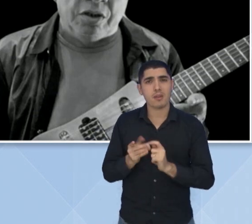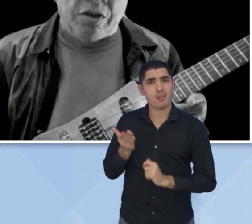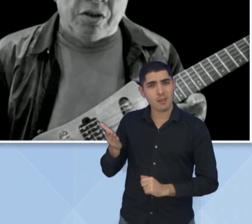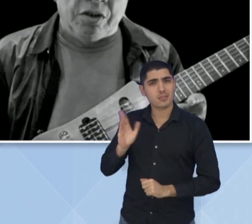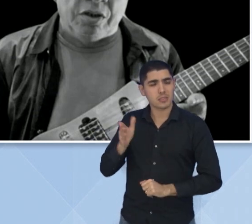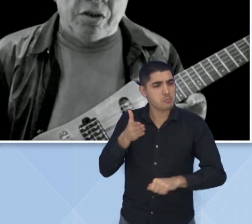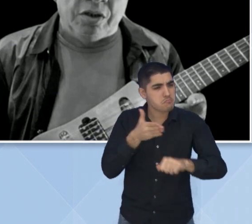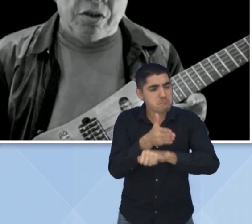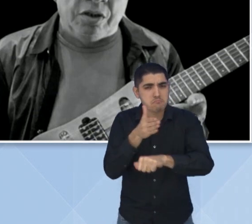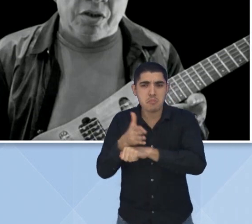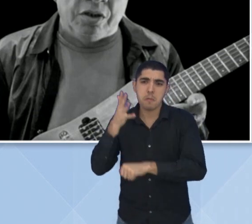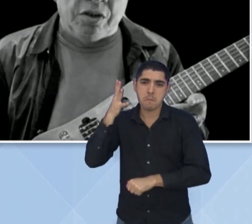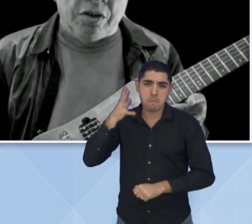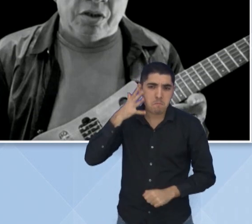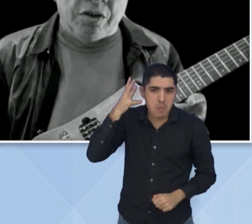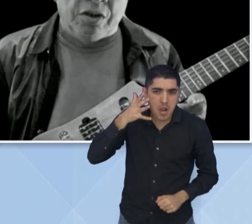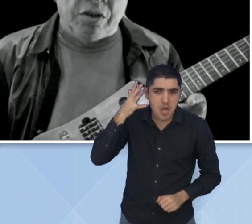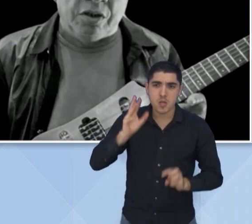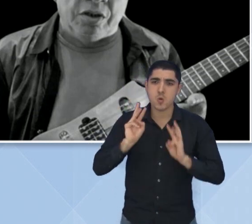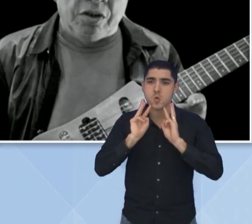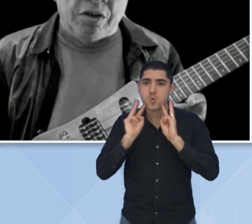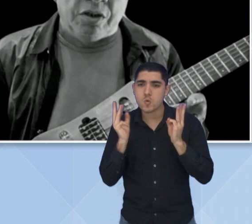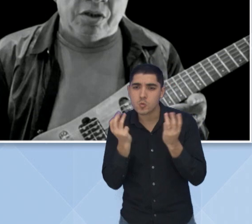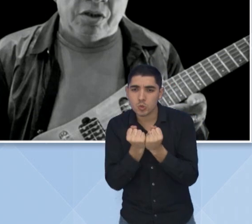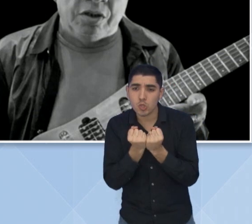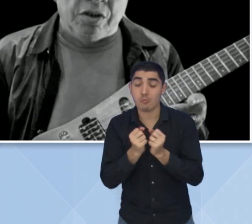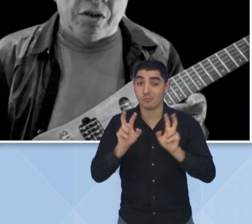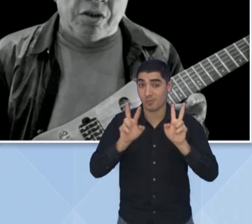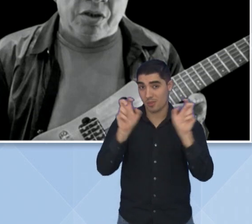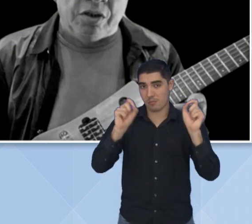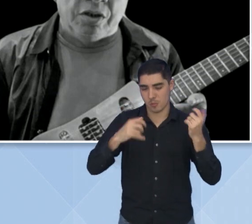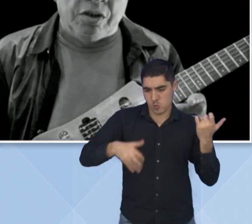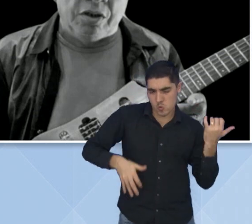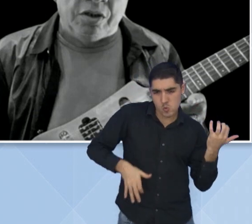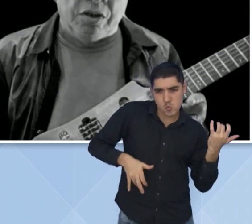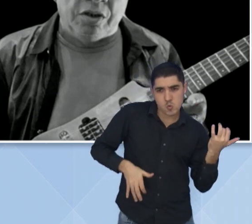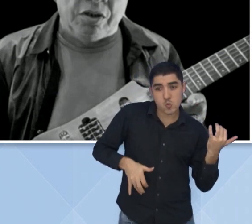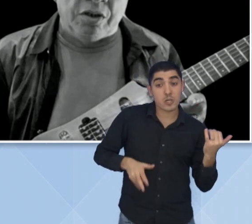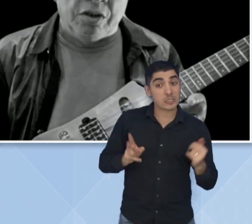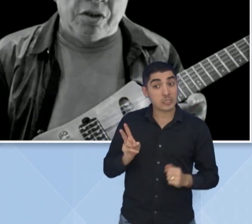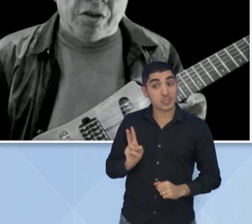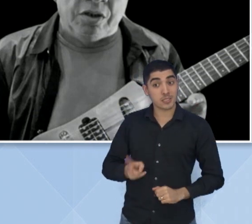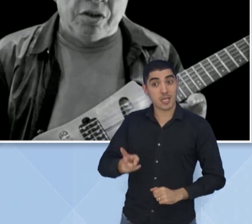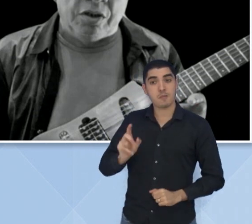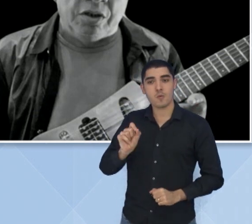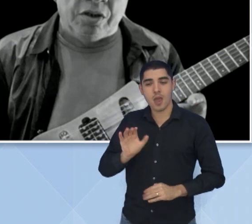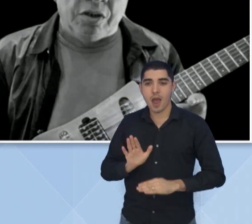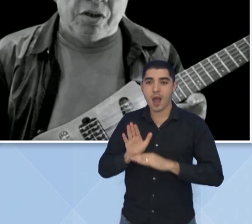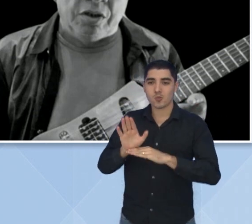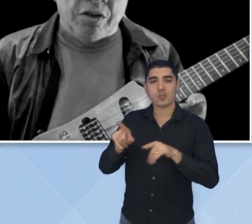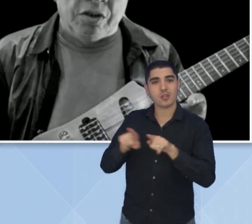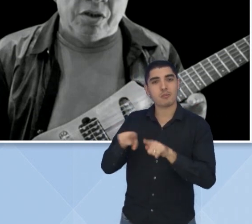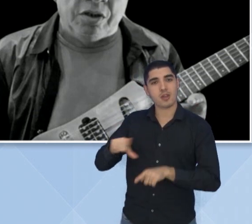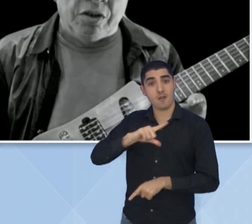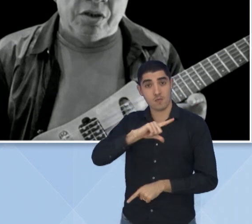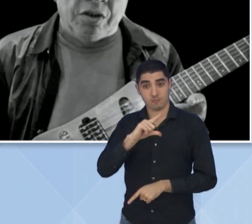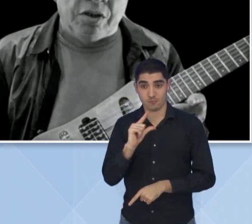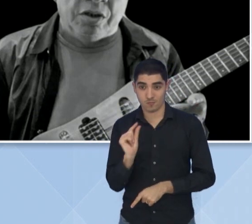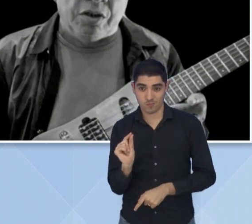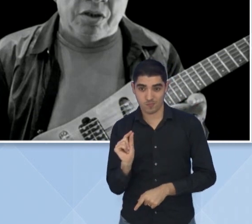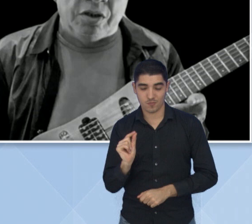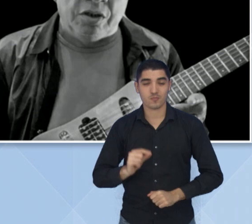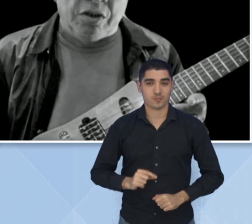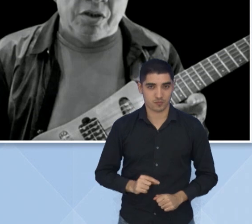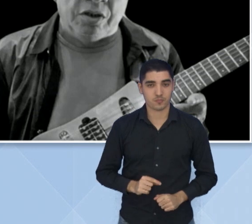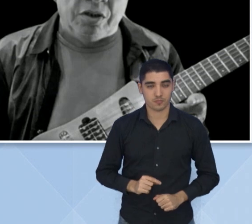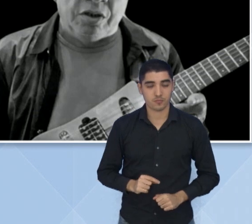de palestras e workshops sobre guitarras, colaborando com a Fundação Cultural Cassiano Ricardo.